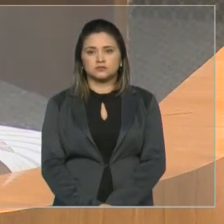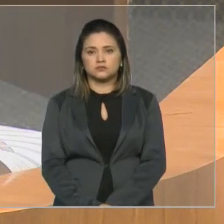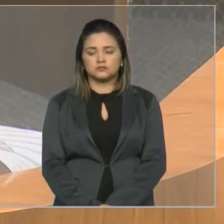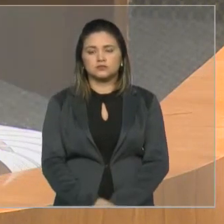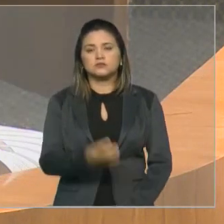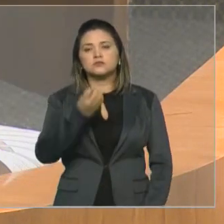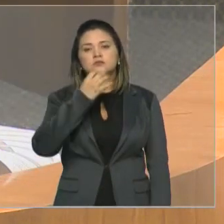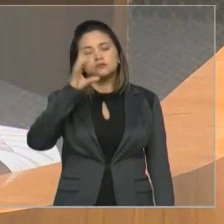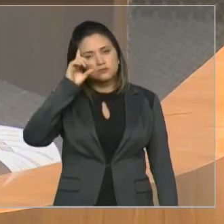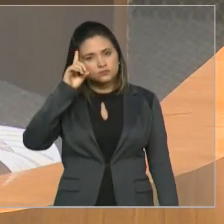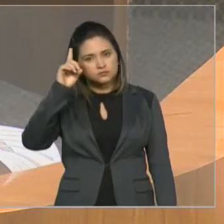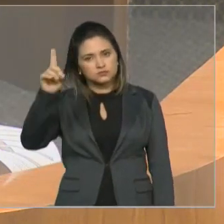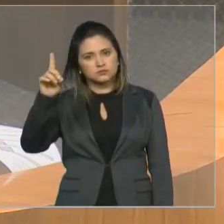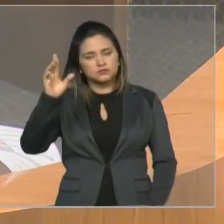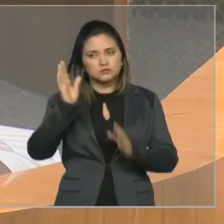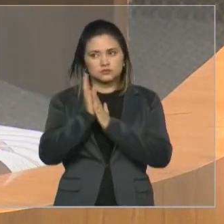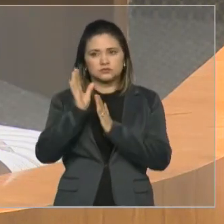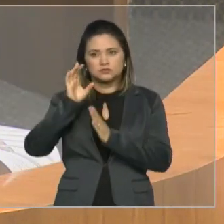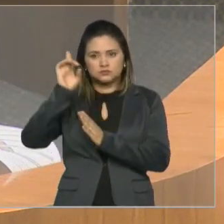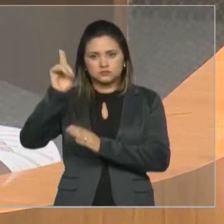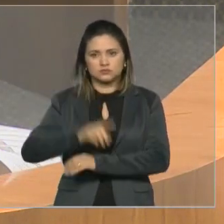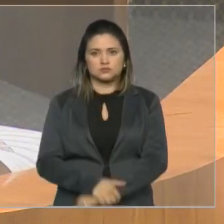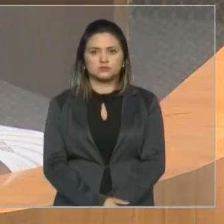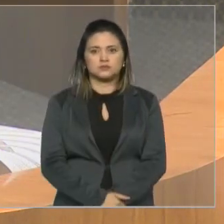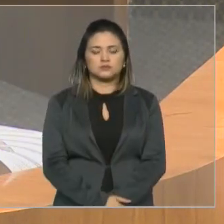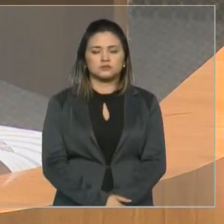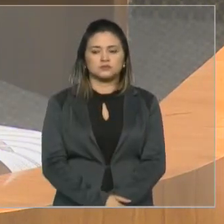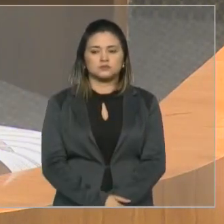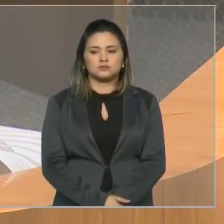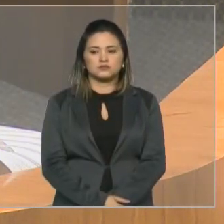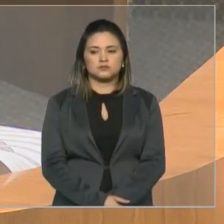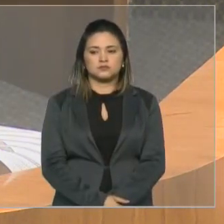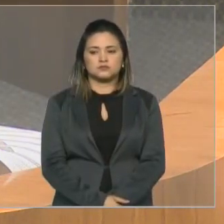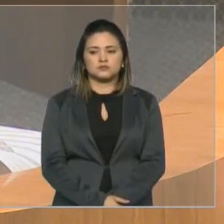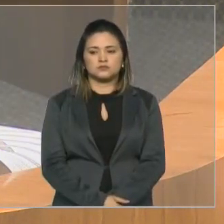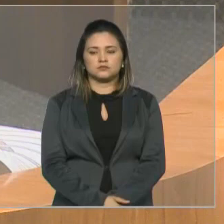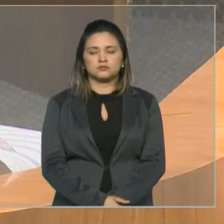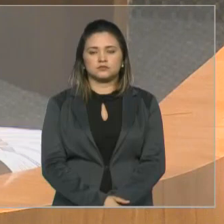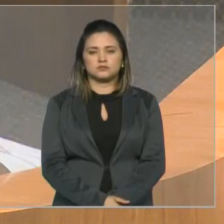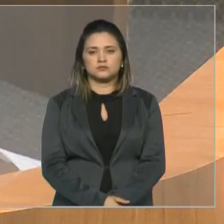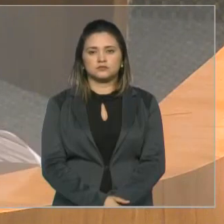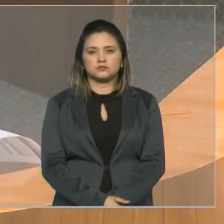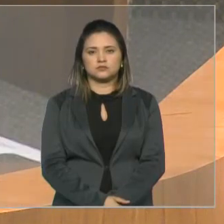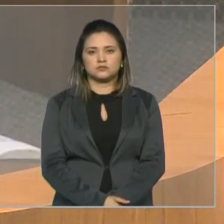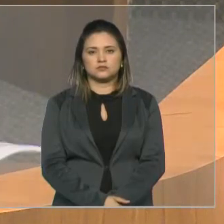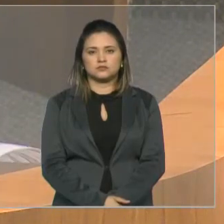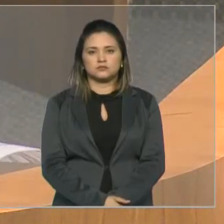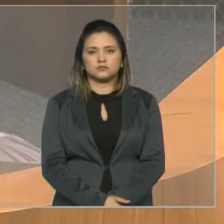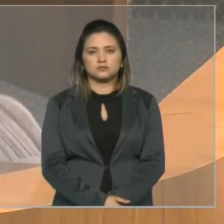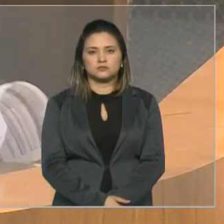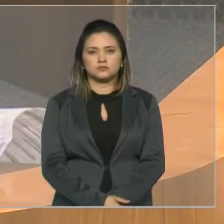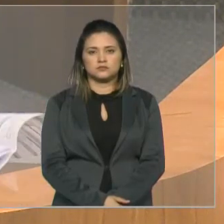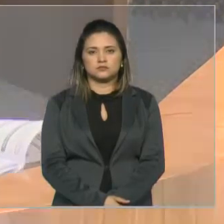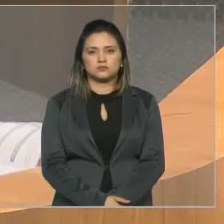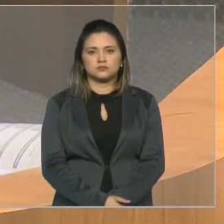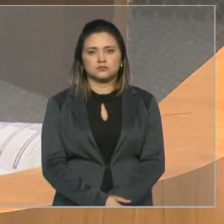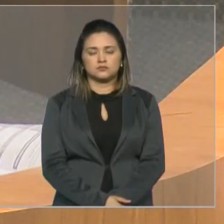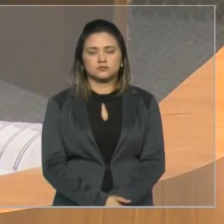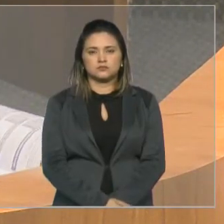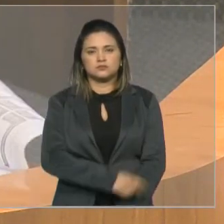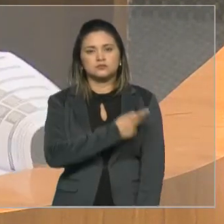mais cordial bom dia, que Deus seja louvado, que Deus estenda suas mãos poderosas sobre o Estado do Maranhão. Senhor